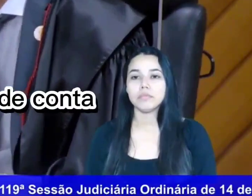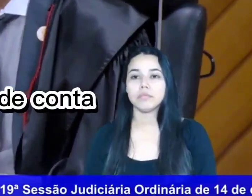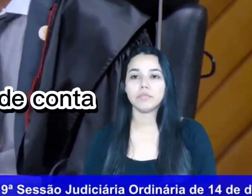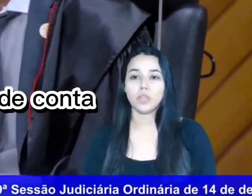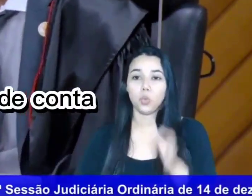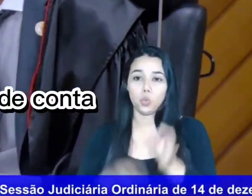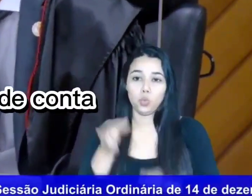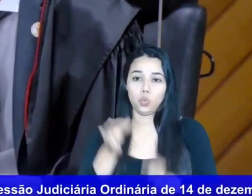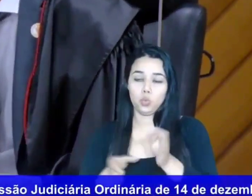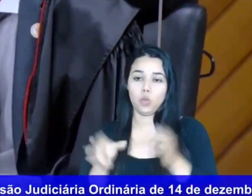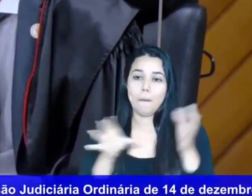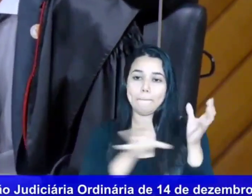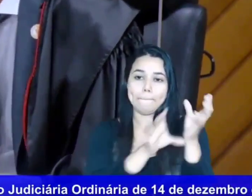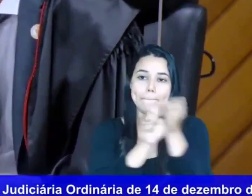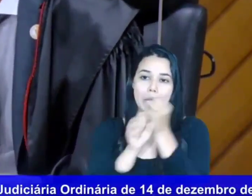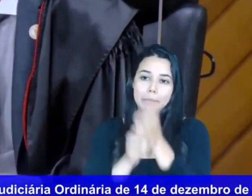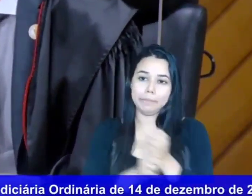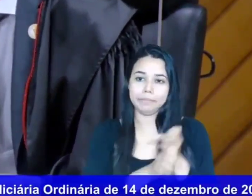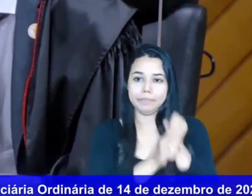Julgamento de prestação de conta,